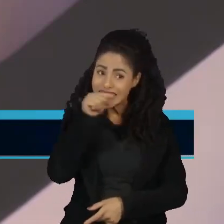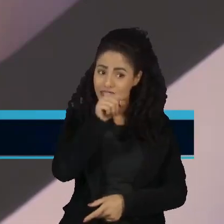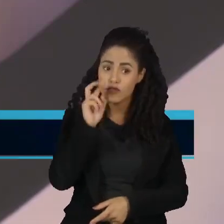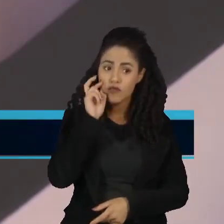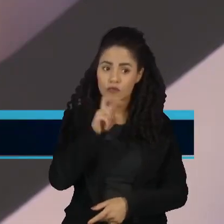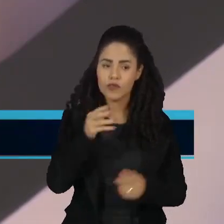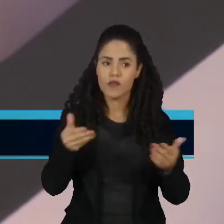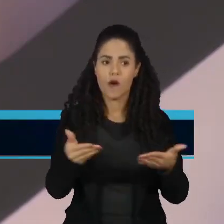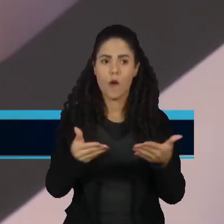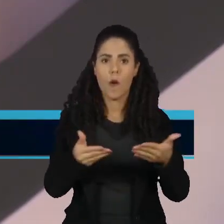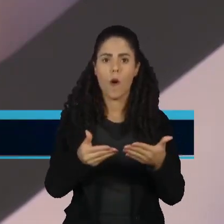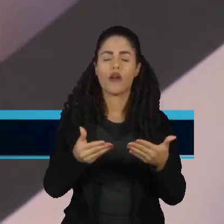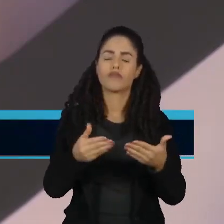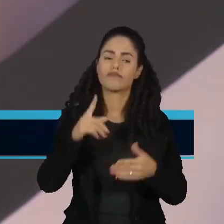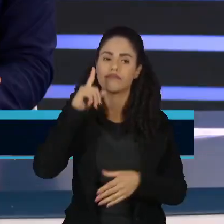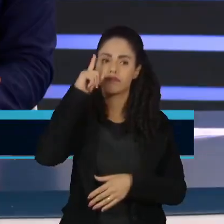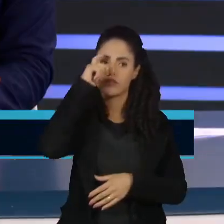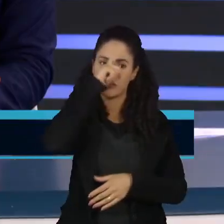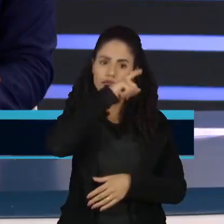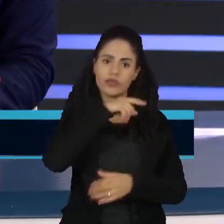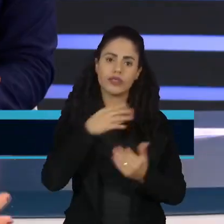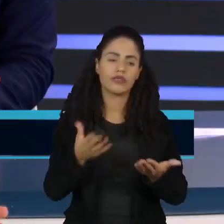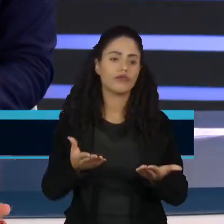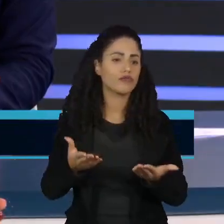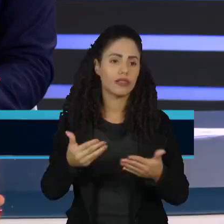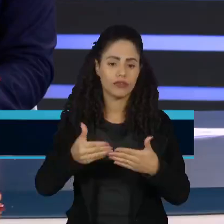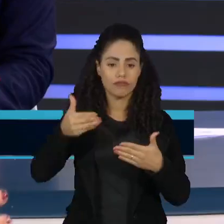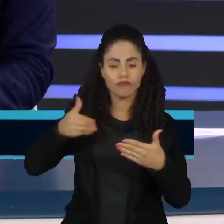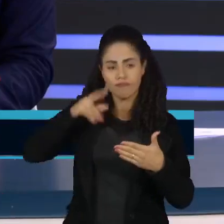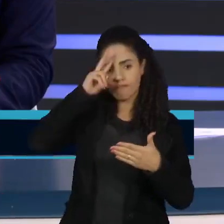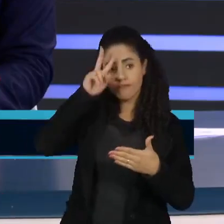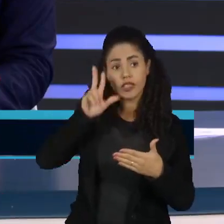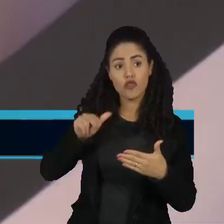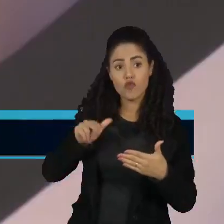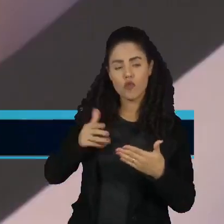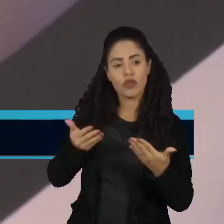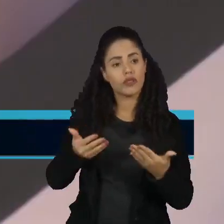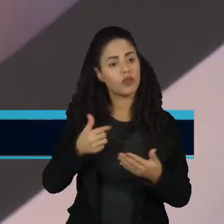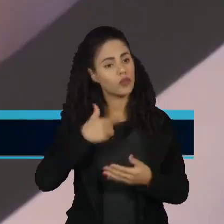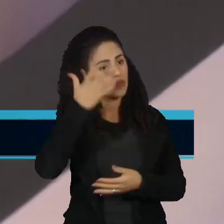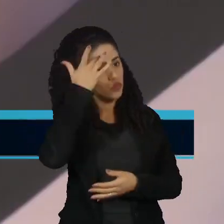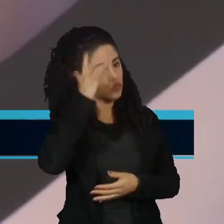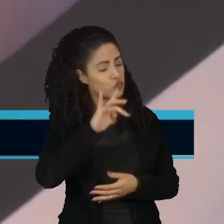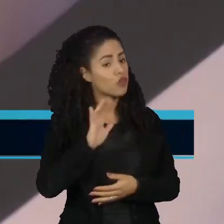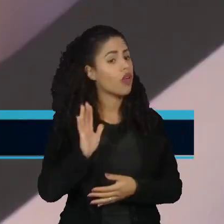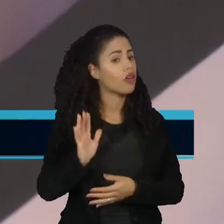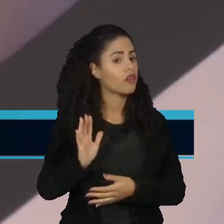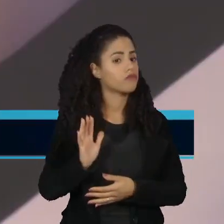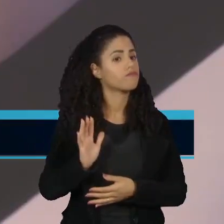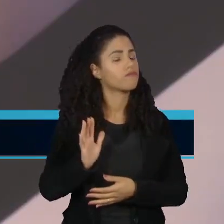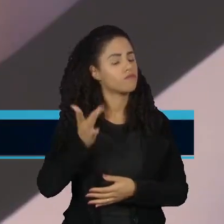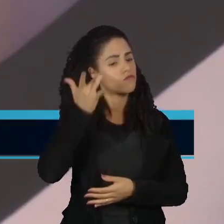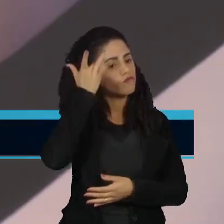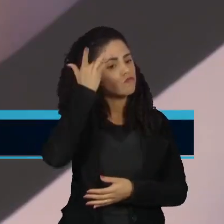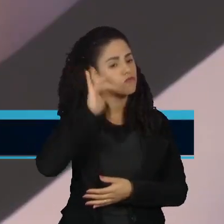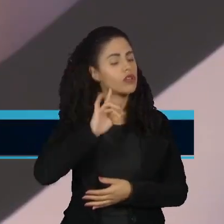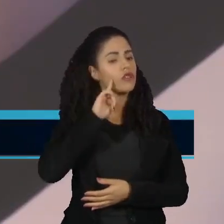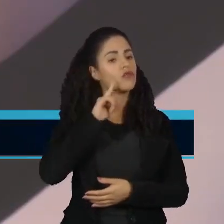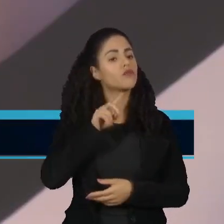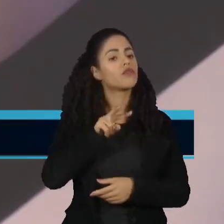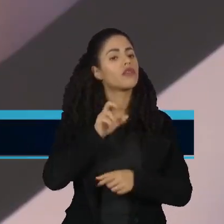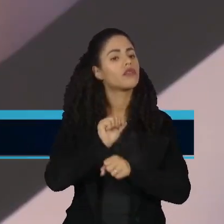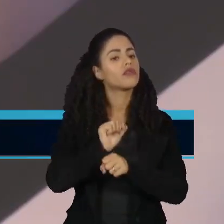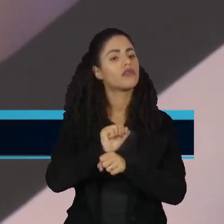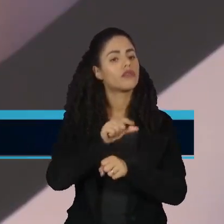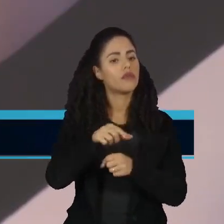na Árabe Palestina, que a gente não teve antes historicamente. Então, eu não sei, eu acho que a gente pode esperar